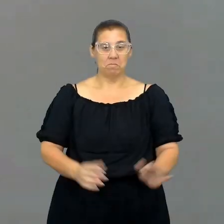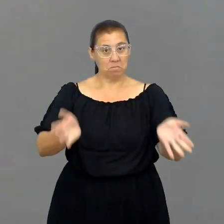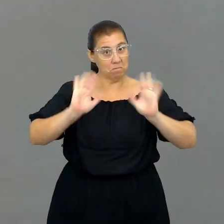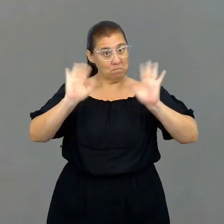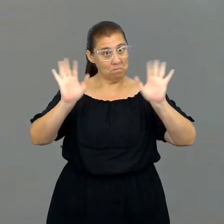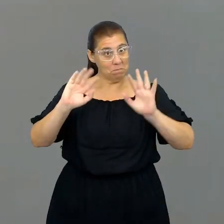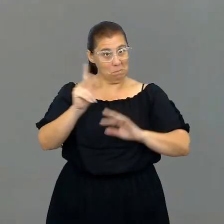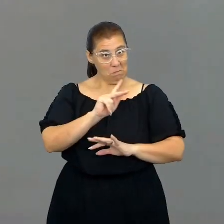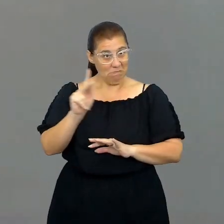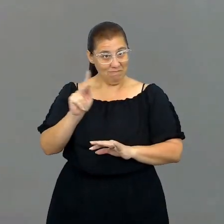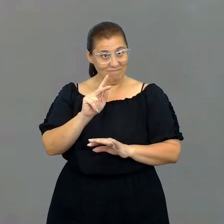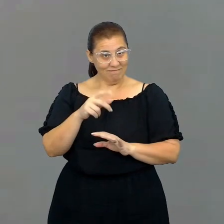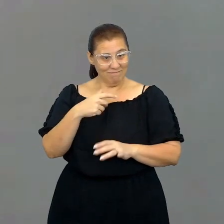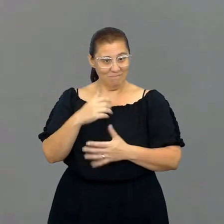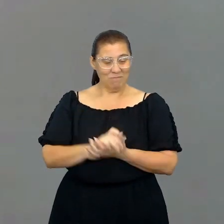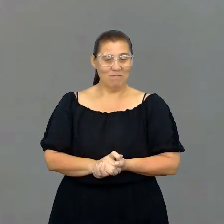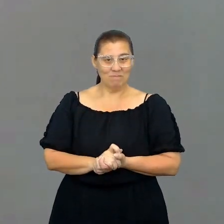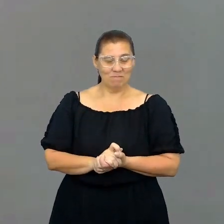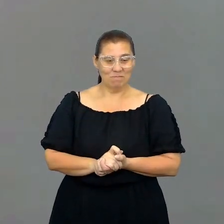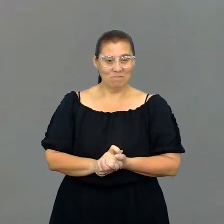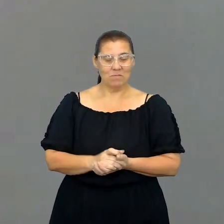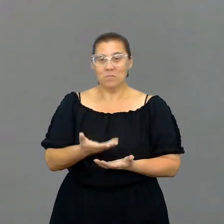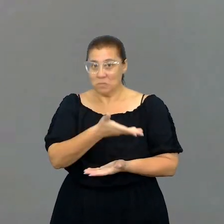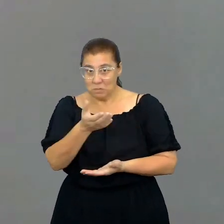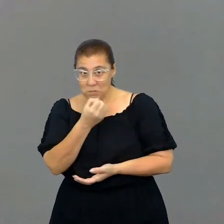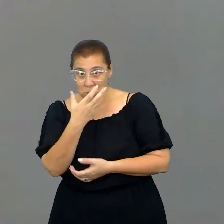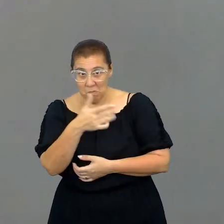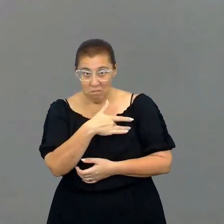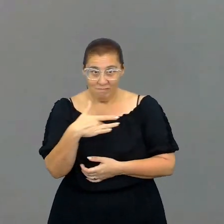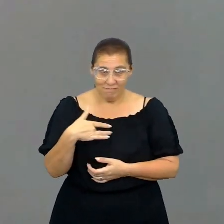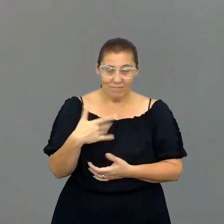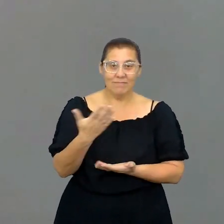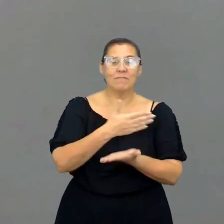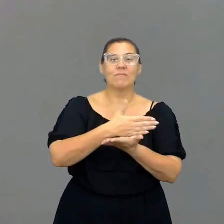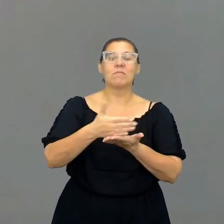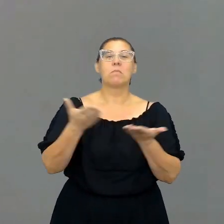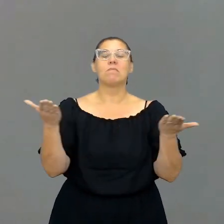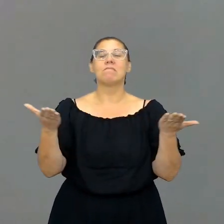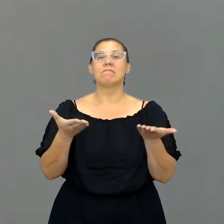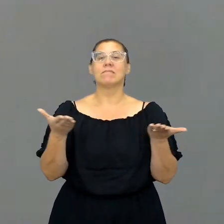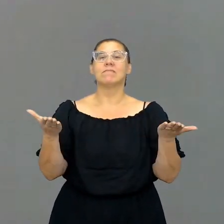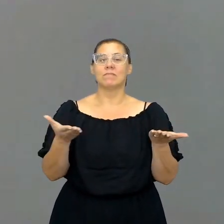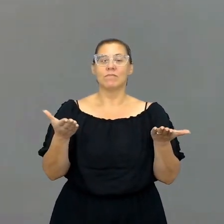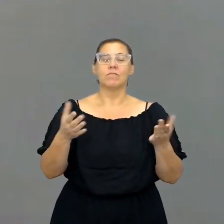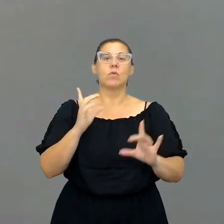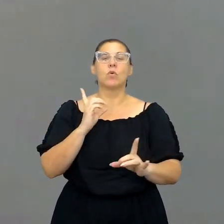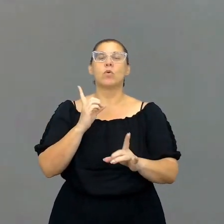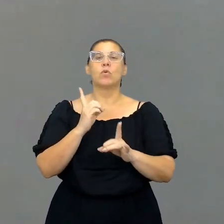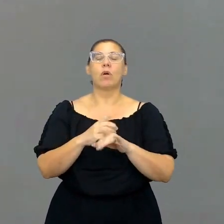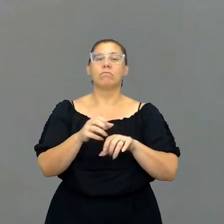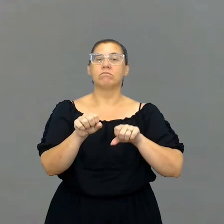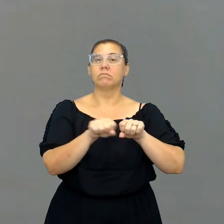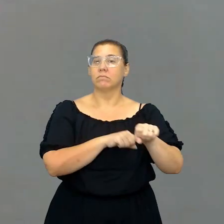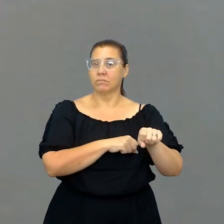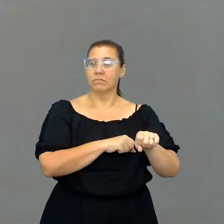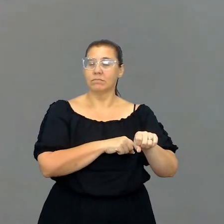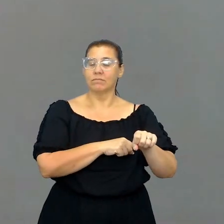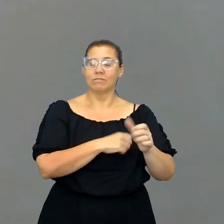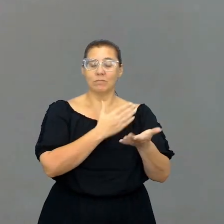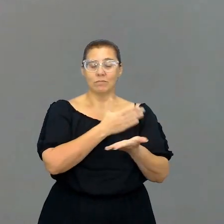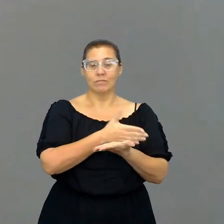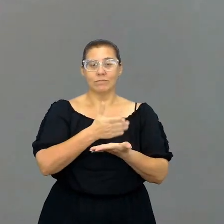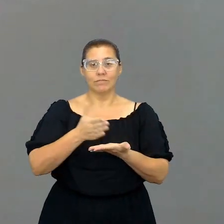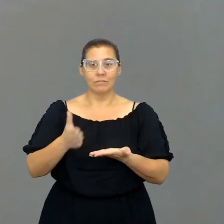Olá, professores, como estão vocês? Estamos dando início ao nosso encontro formativo de etapa